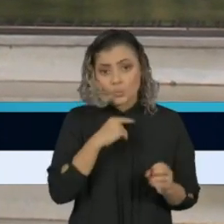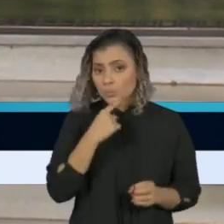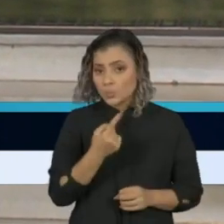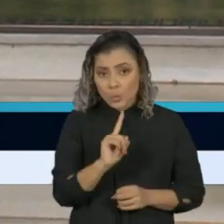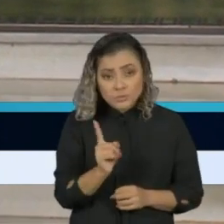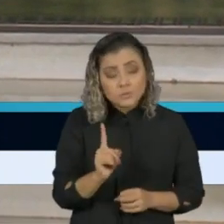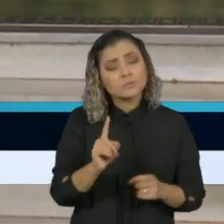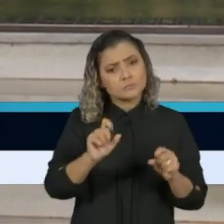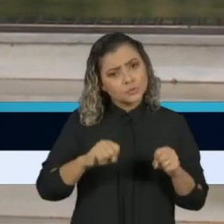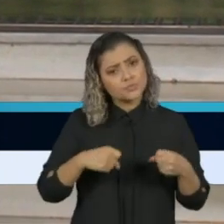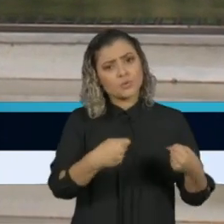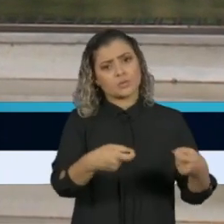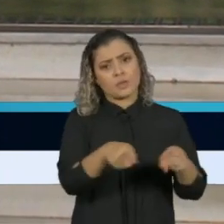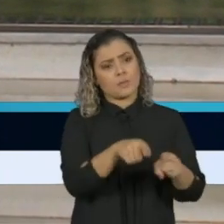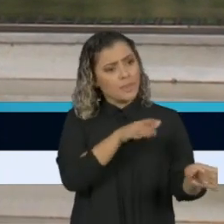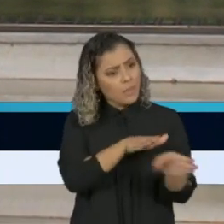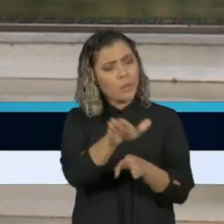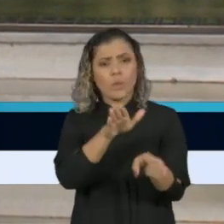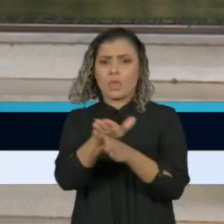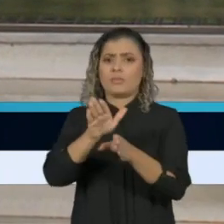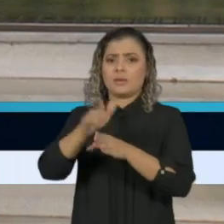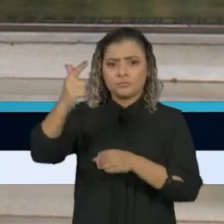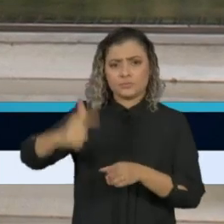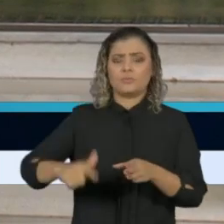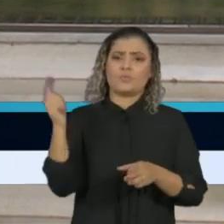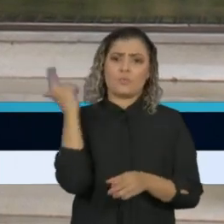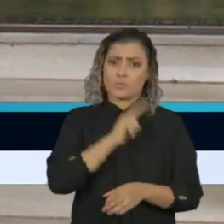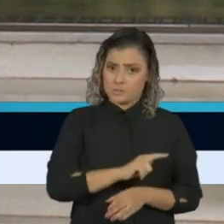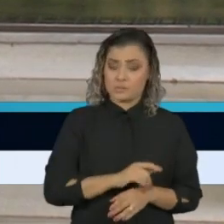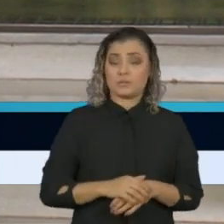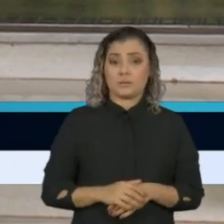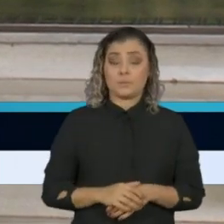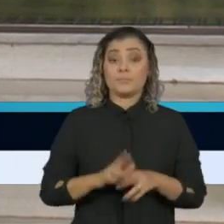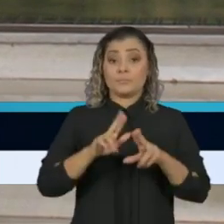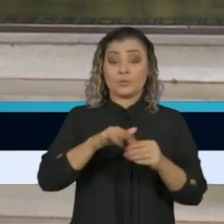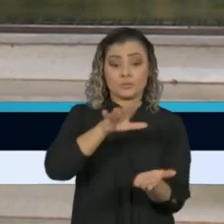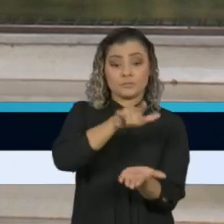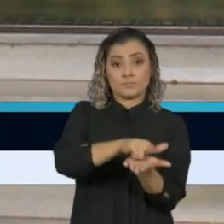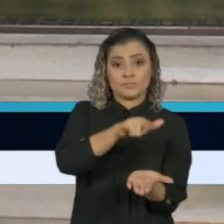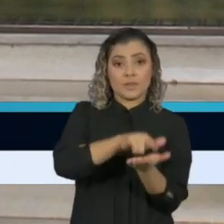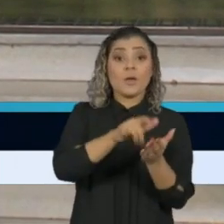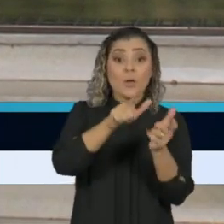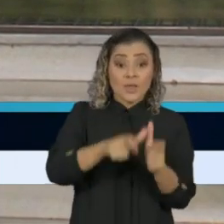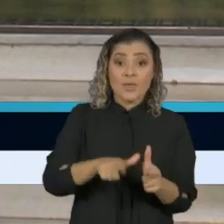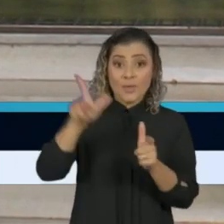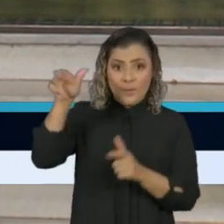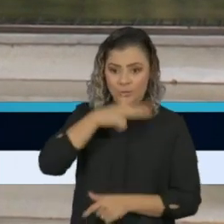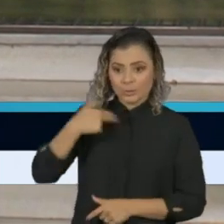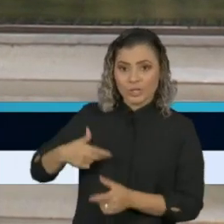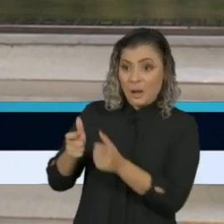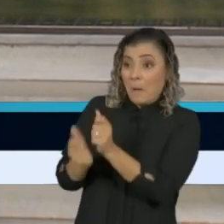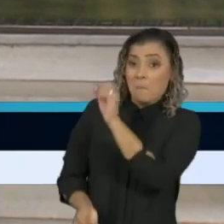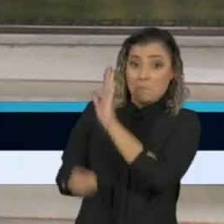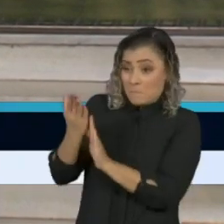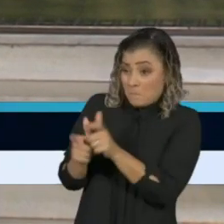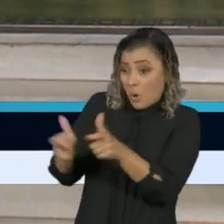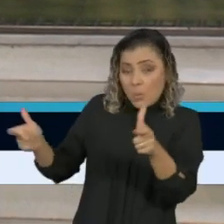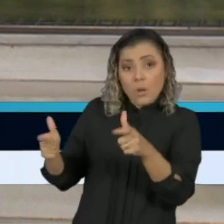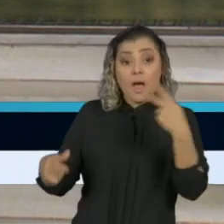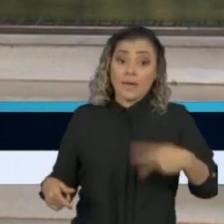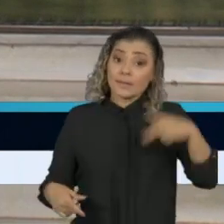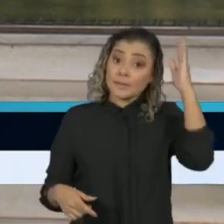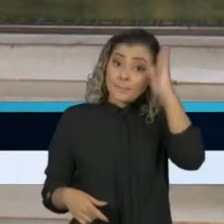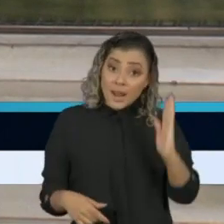se esforçar para fazê-lo. O epicentro do coronavírus é a capital de São